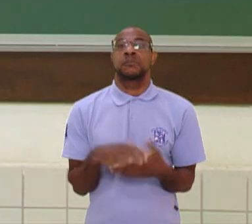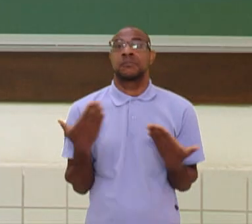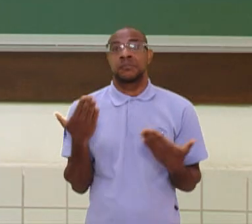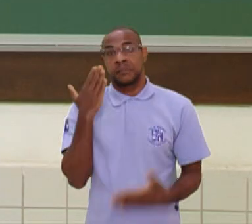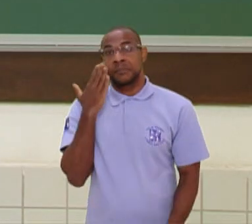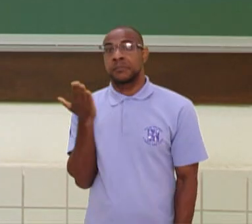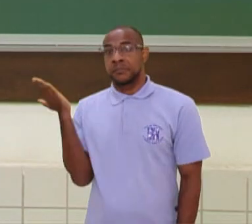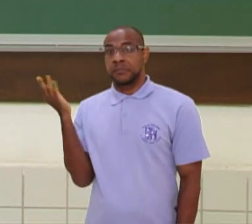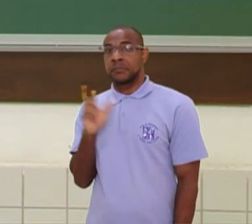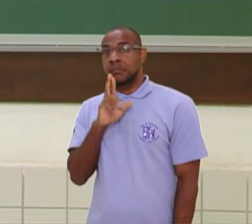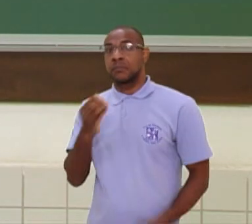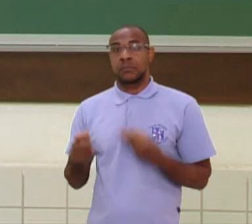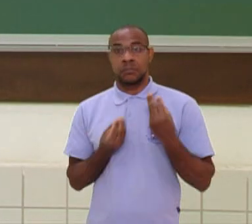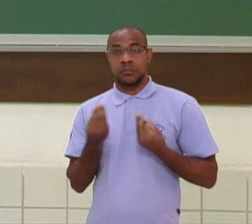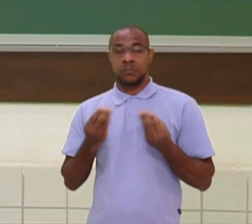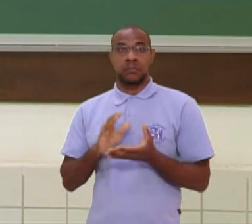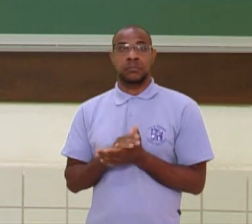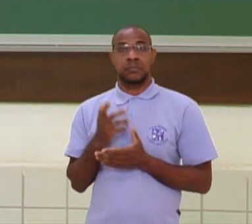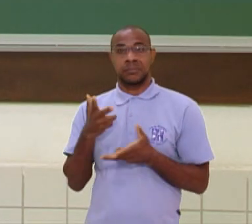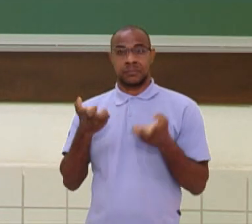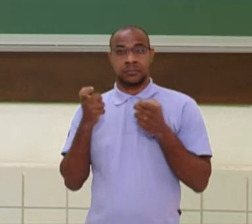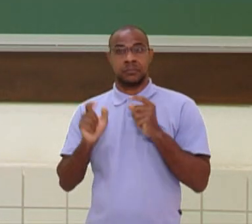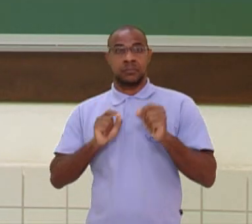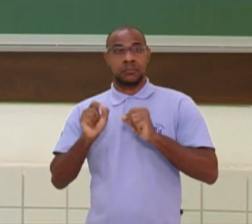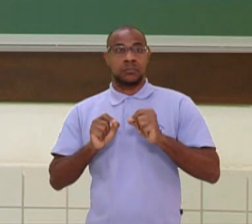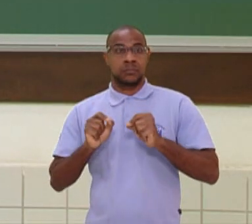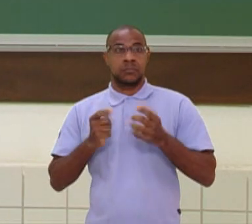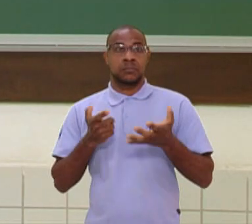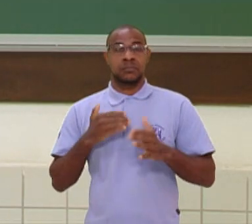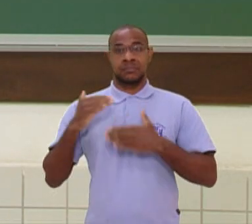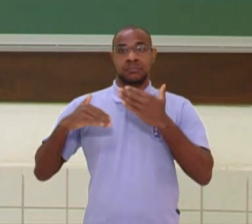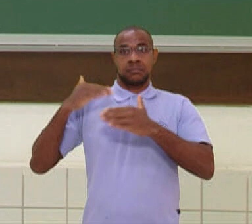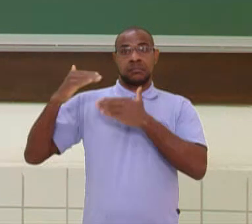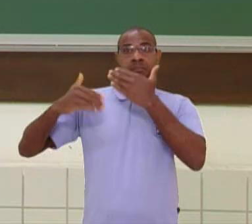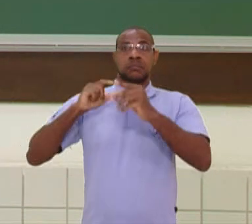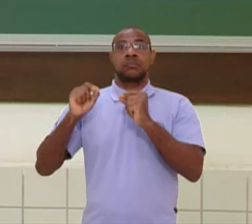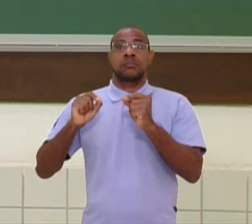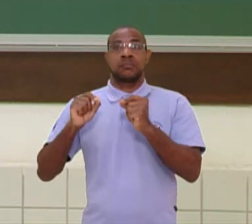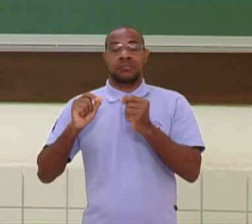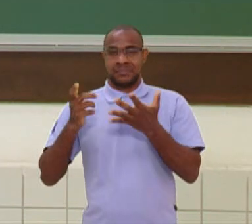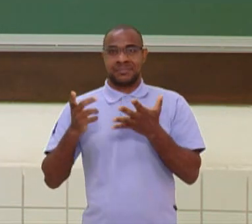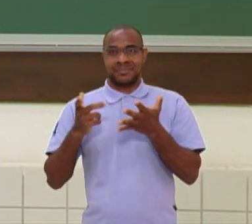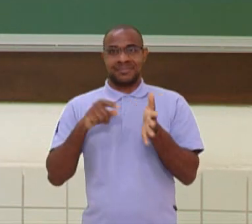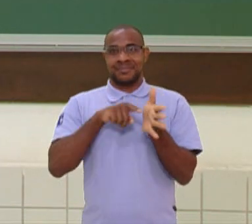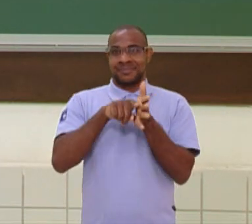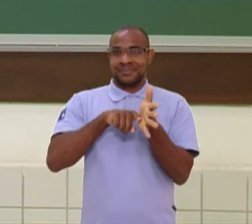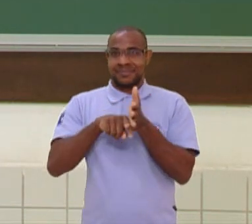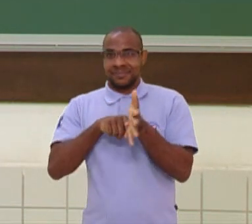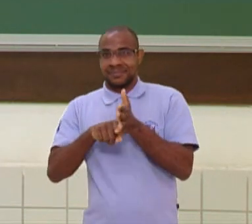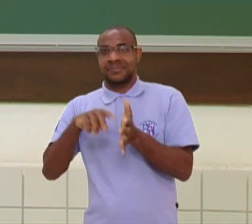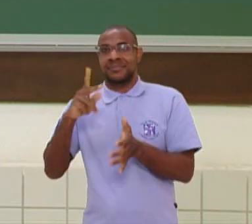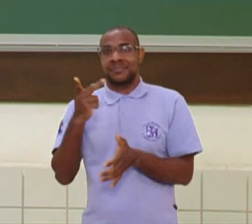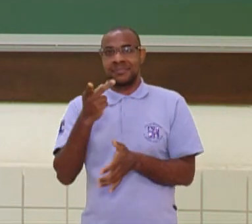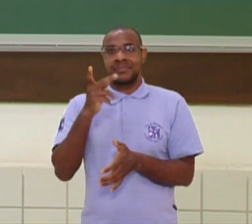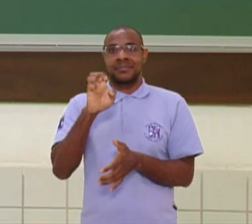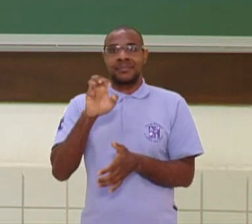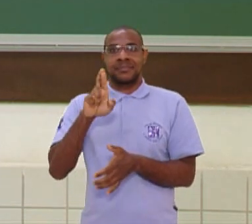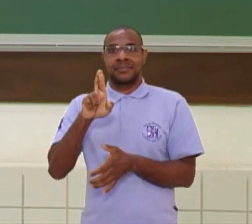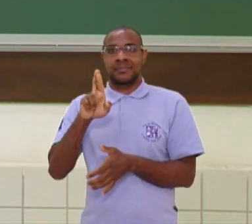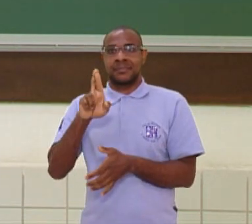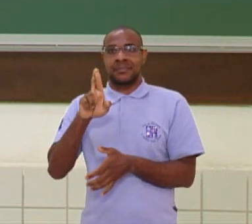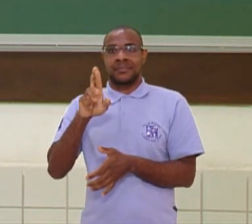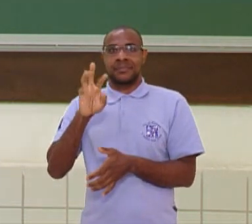Vamos lá então, prezado aluno, e percebam que o desenvolvimento que a gente teve ali se baseou muito nas pesquisas de Hertz, onde ele conseguiu padronizar alguns